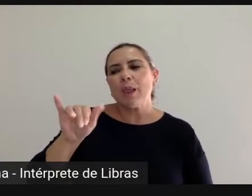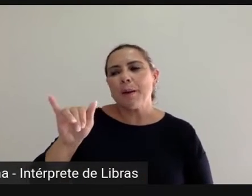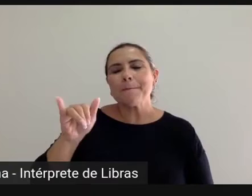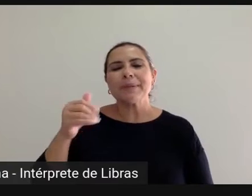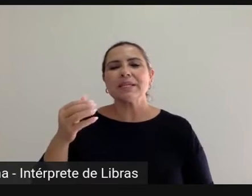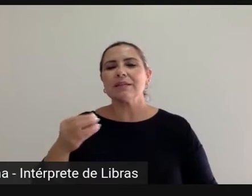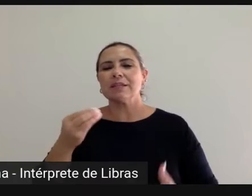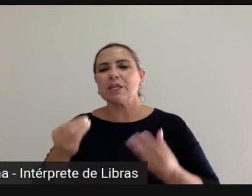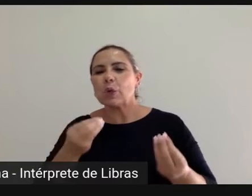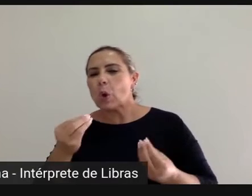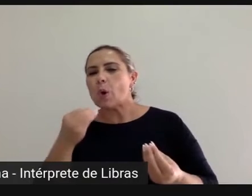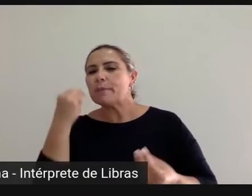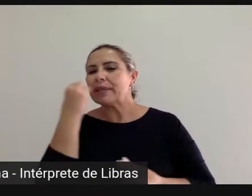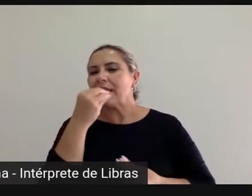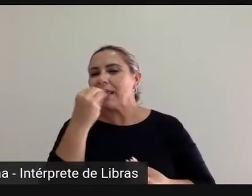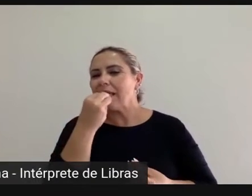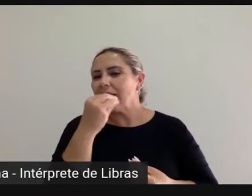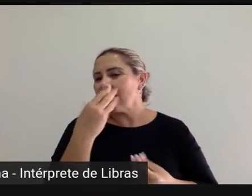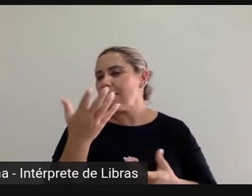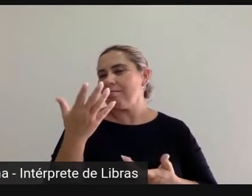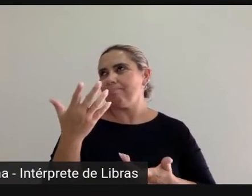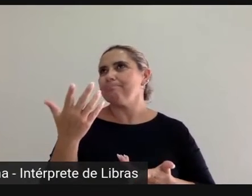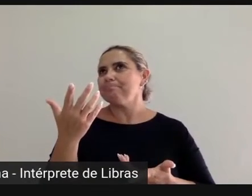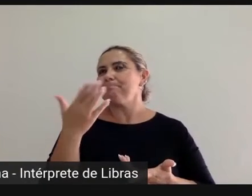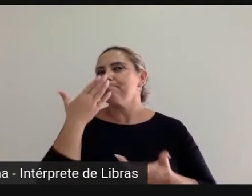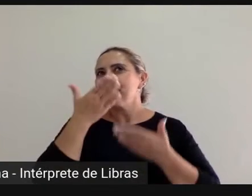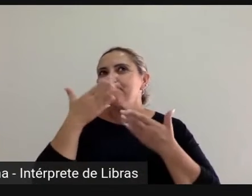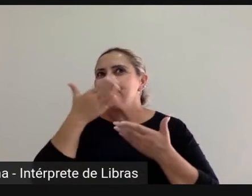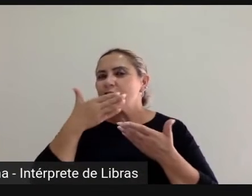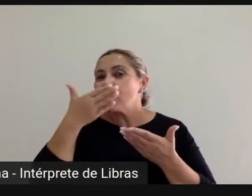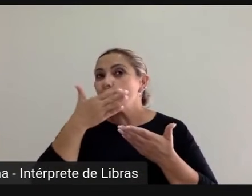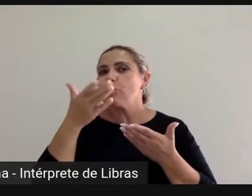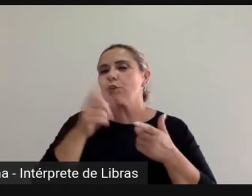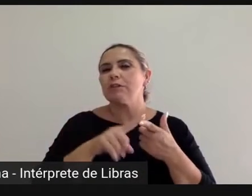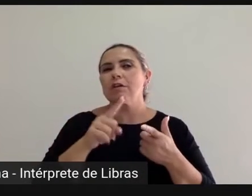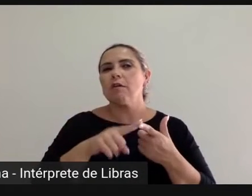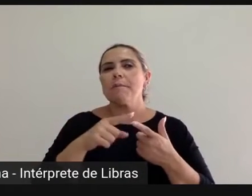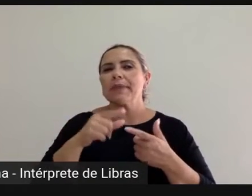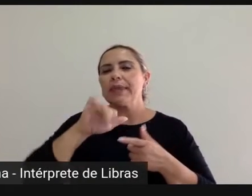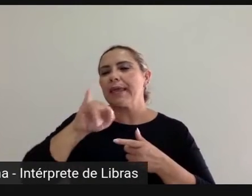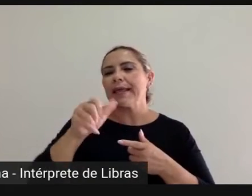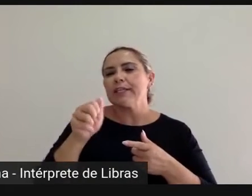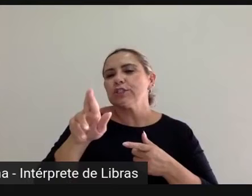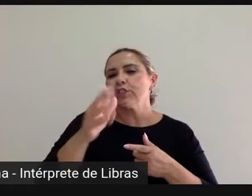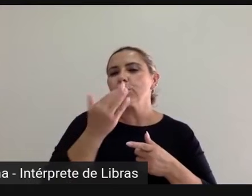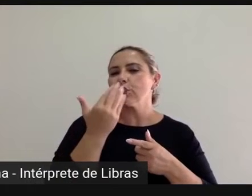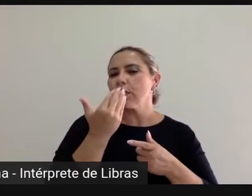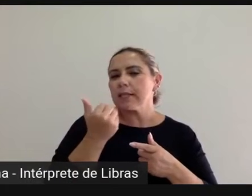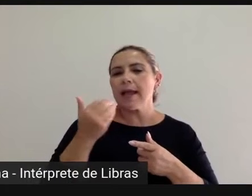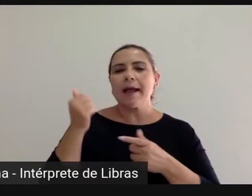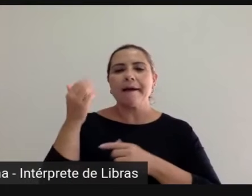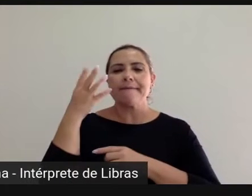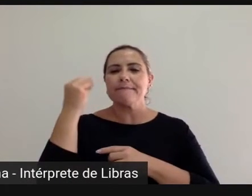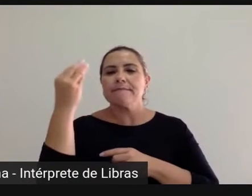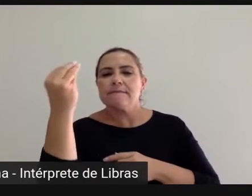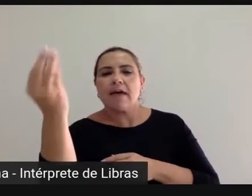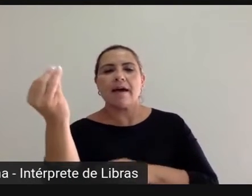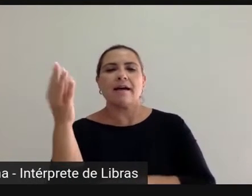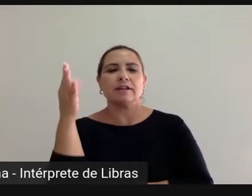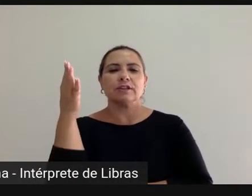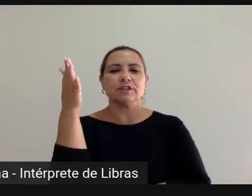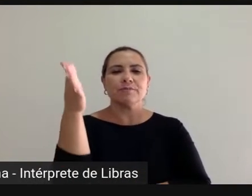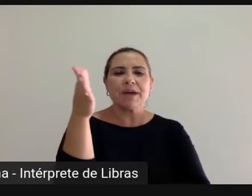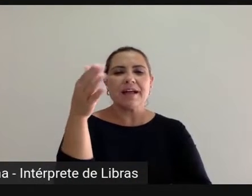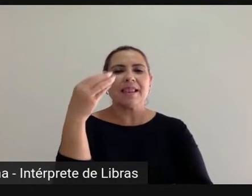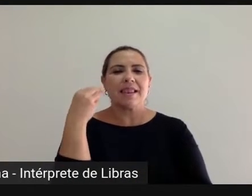de viagem, de patrocínio, enfim, presentes que são dados para tentar influenciar os parlamentares. Isso não é só